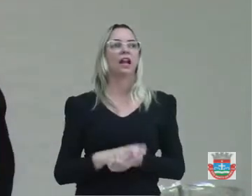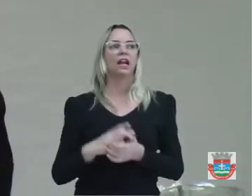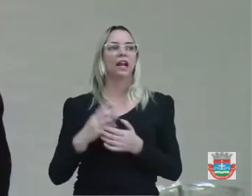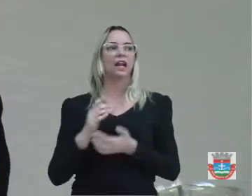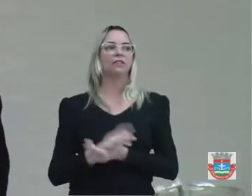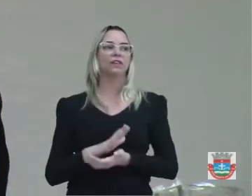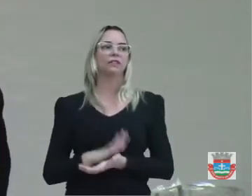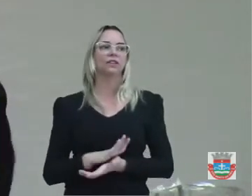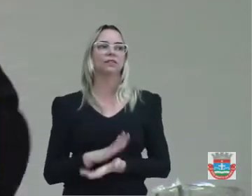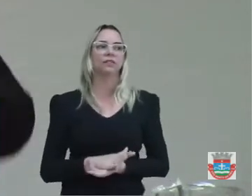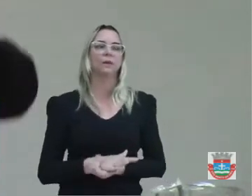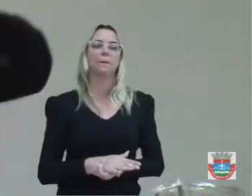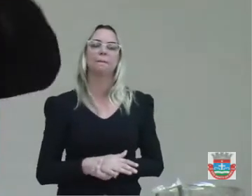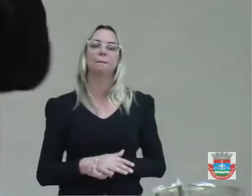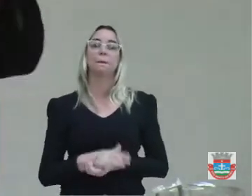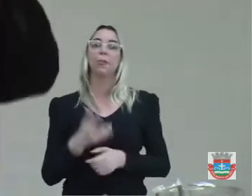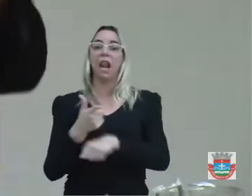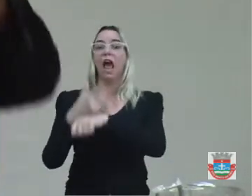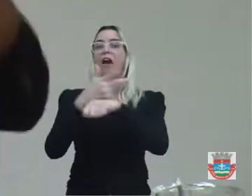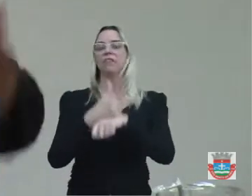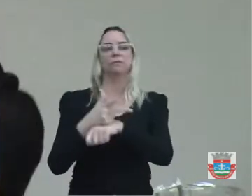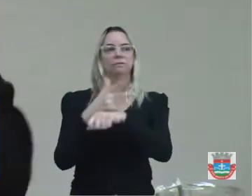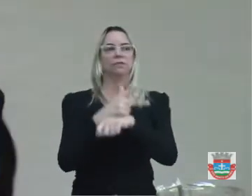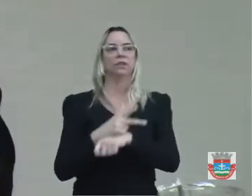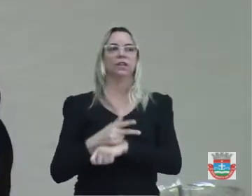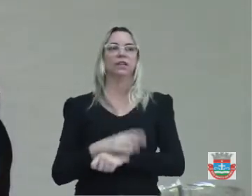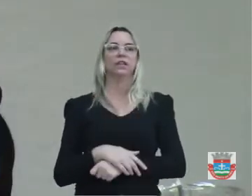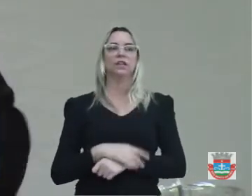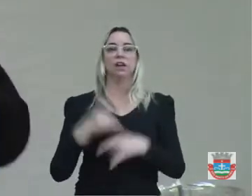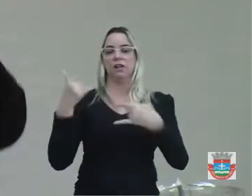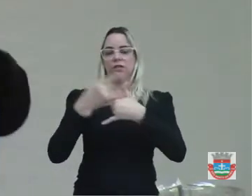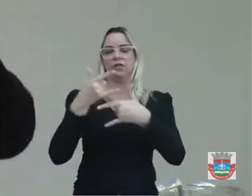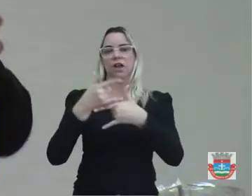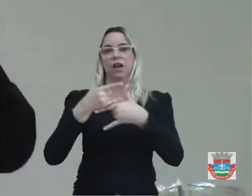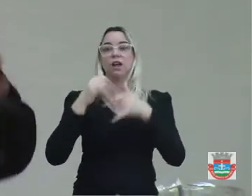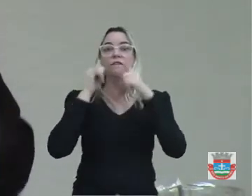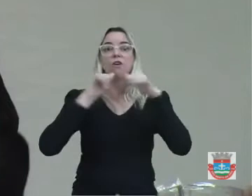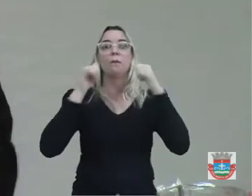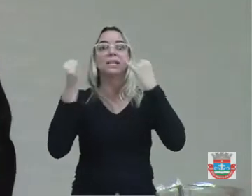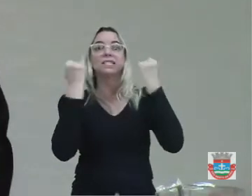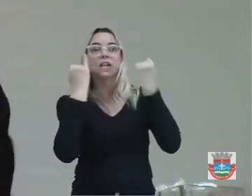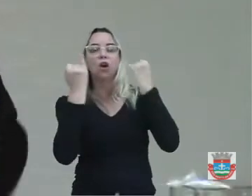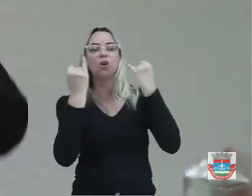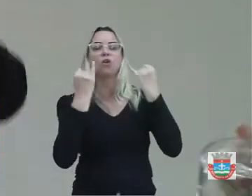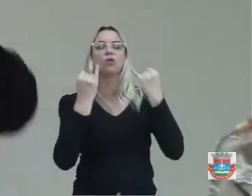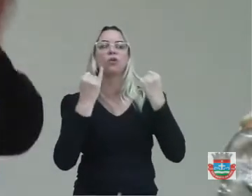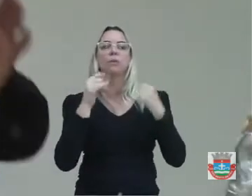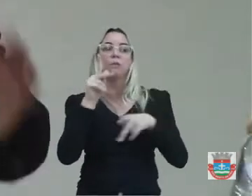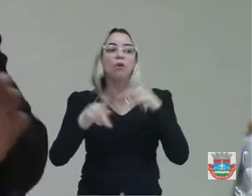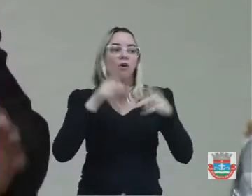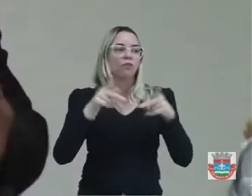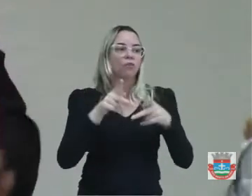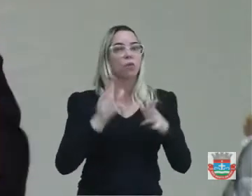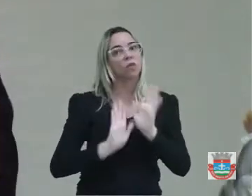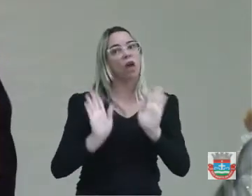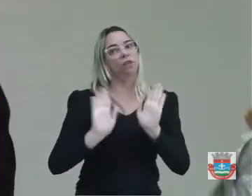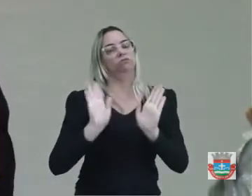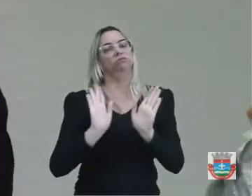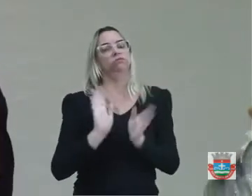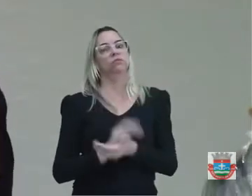bonita, que é para passar outra informação para a população. Então tem que se ter cuidado, que na eleição se passaram